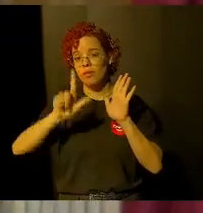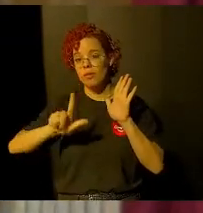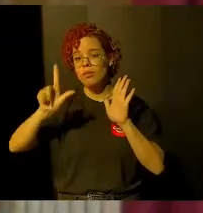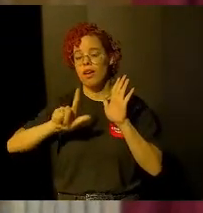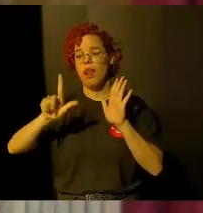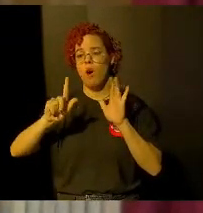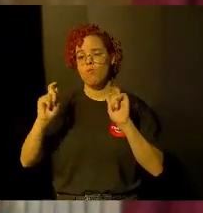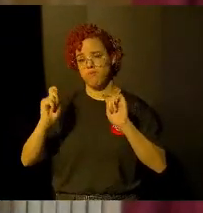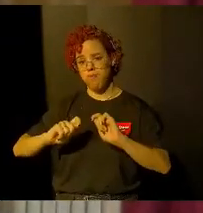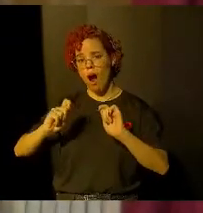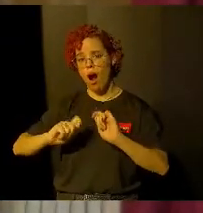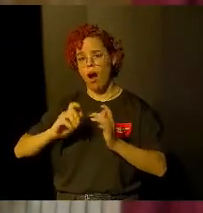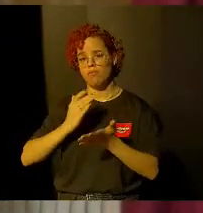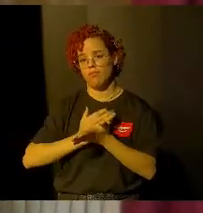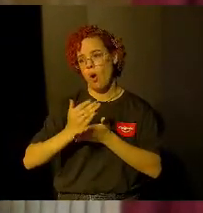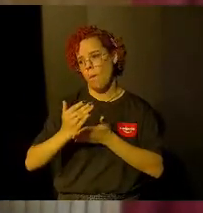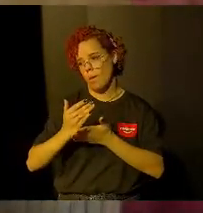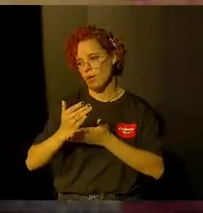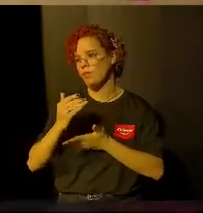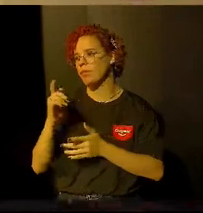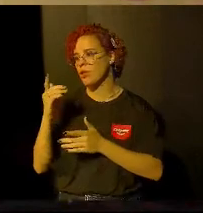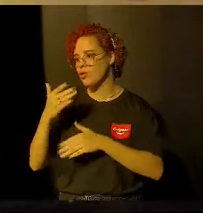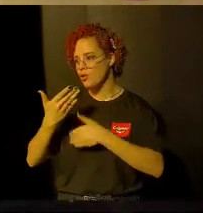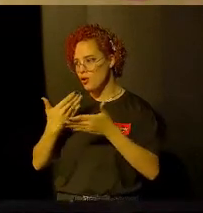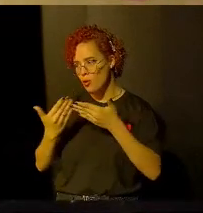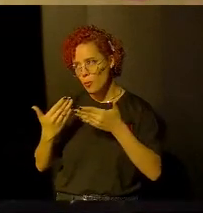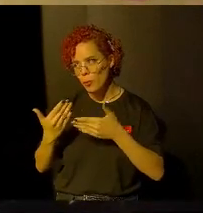de início de conversa